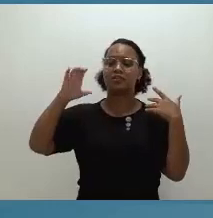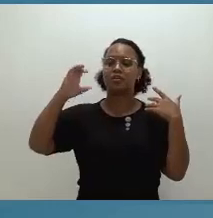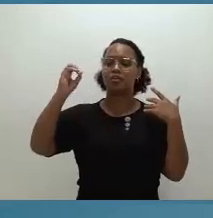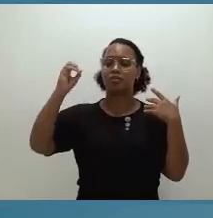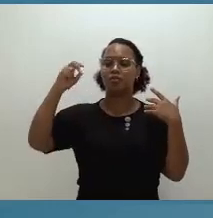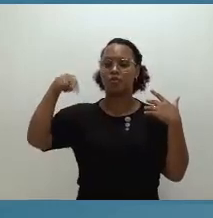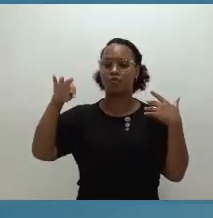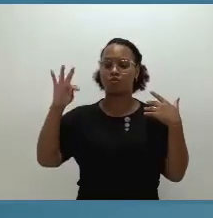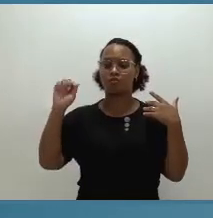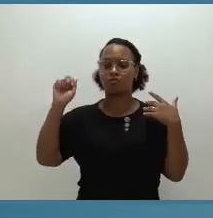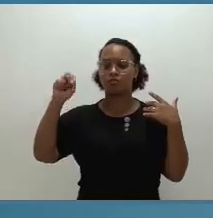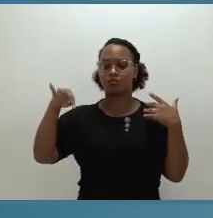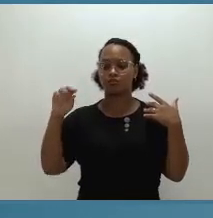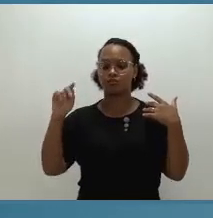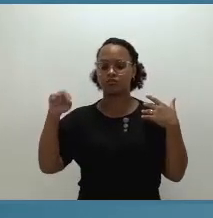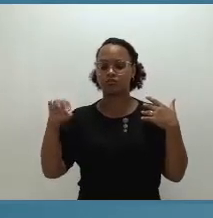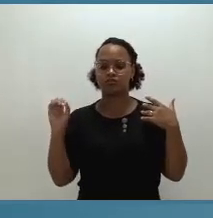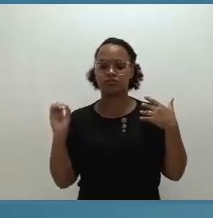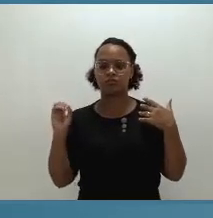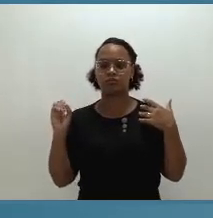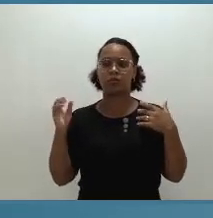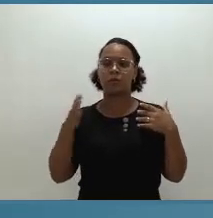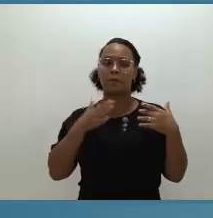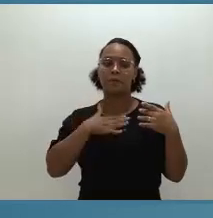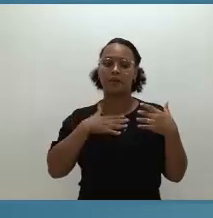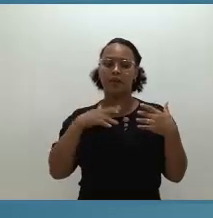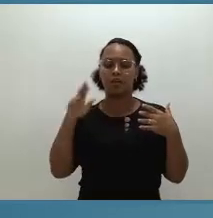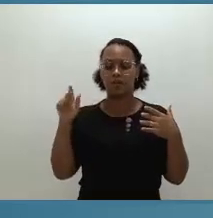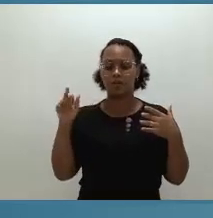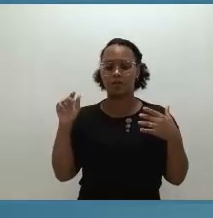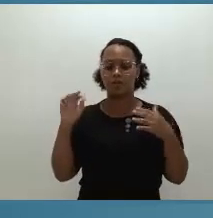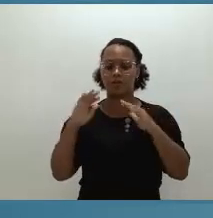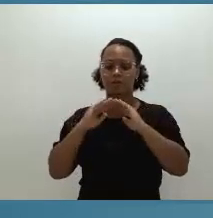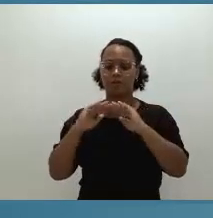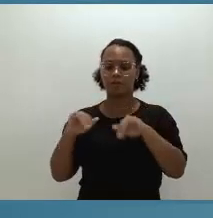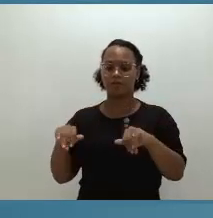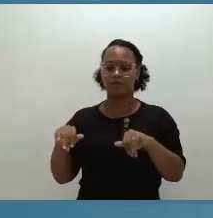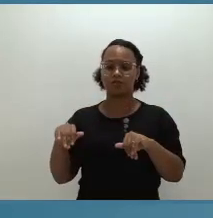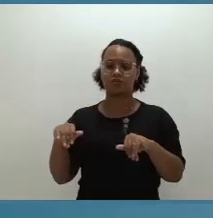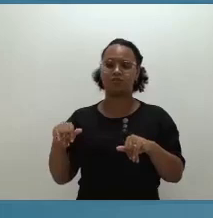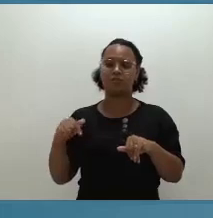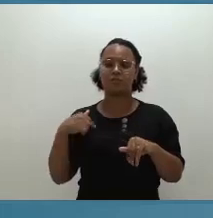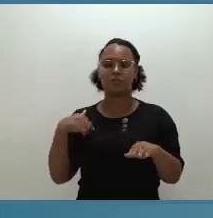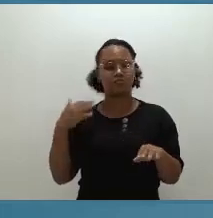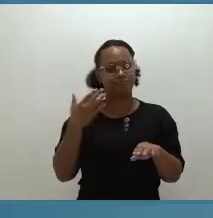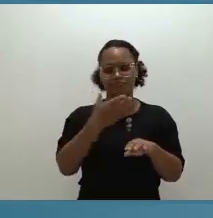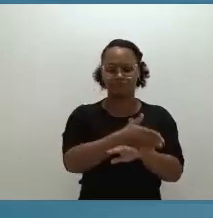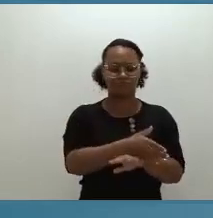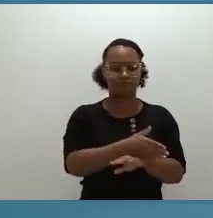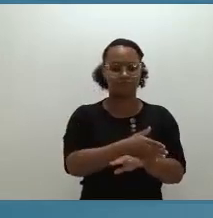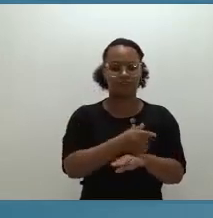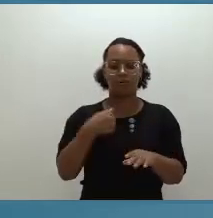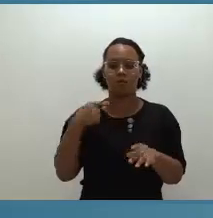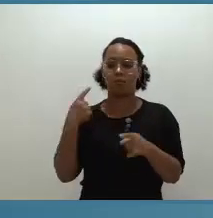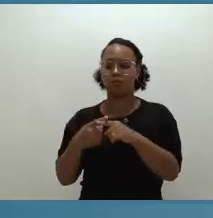mim me candidatar, porque ia faltar a ele meu carinho e meu apoio. Na época